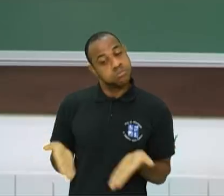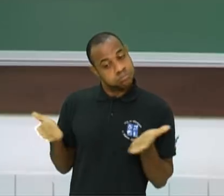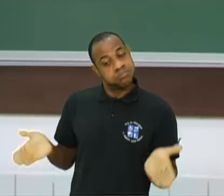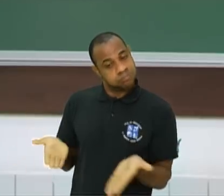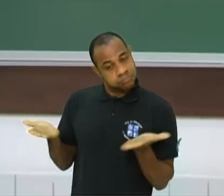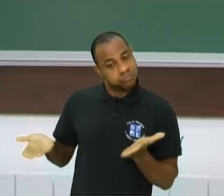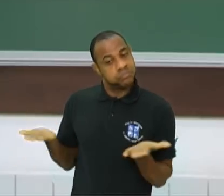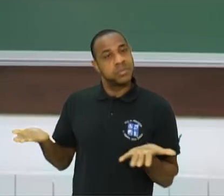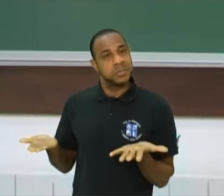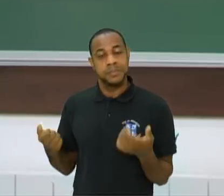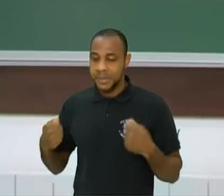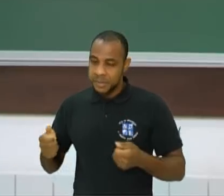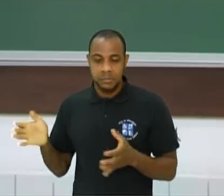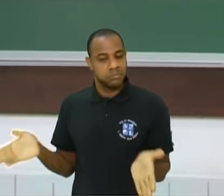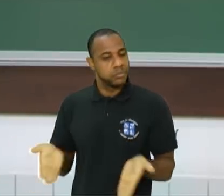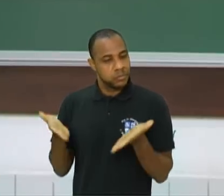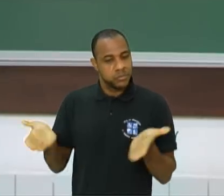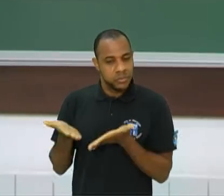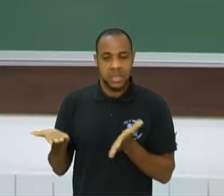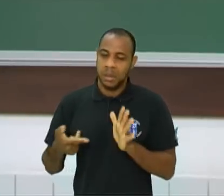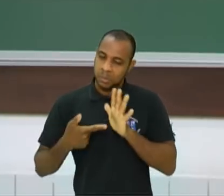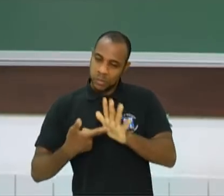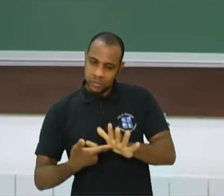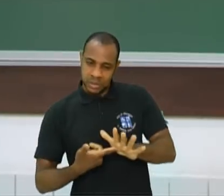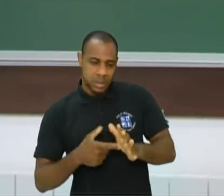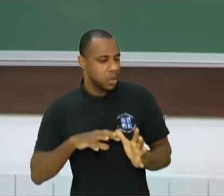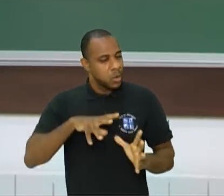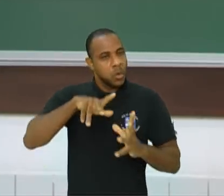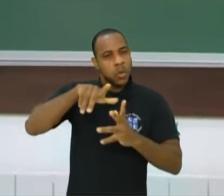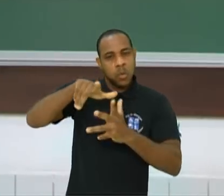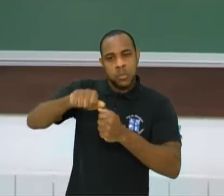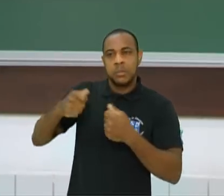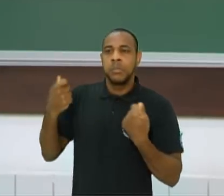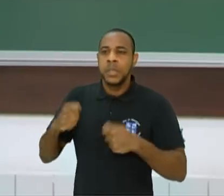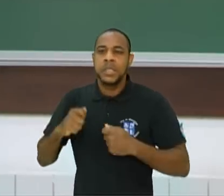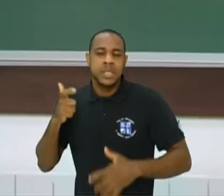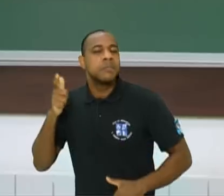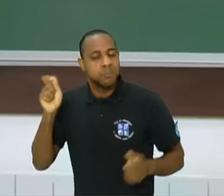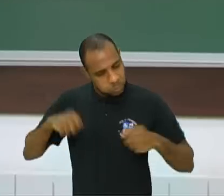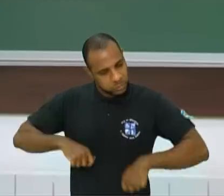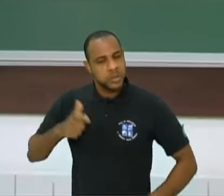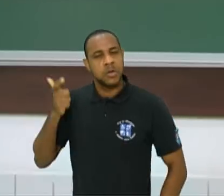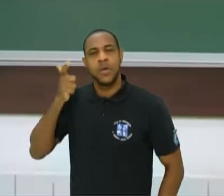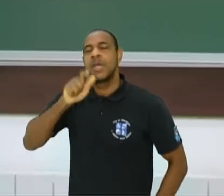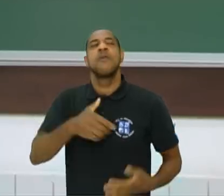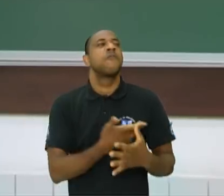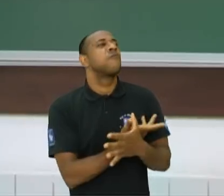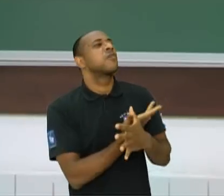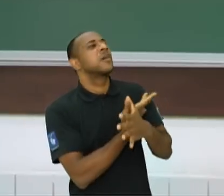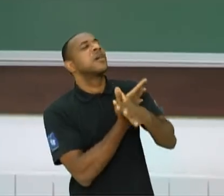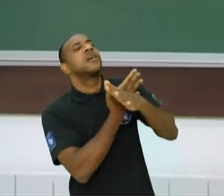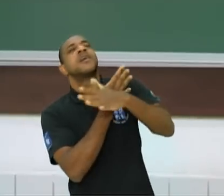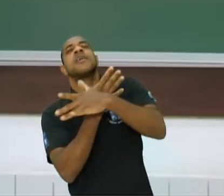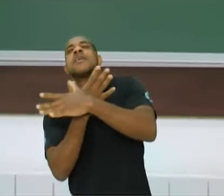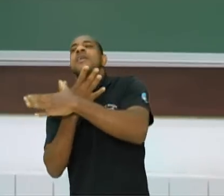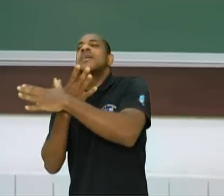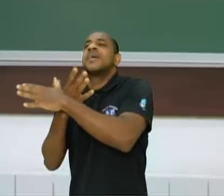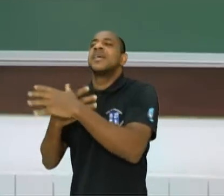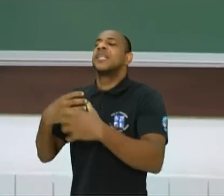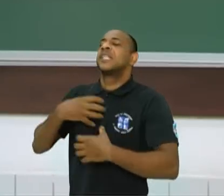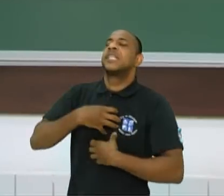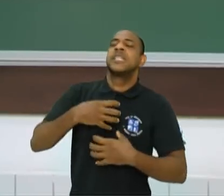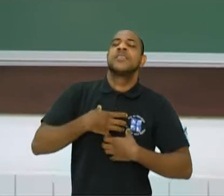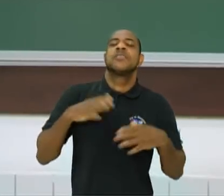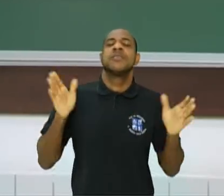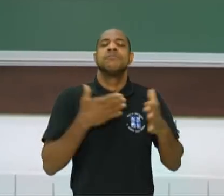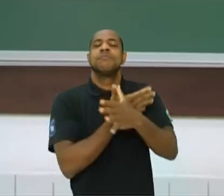né, incentivar, ir lá e mostrar aquele mundão que ela poderia ganhar voando por aí, né, sentindo a brisa ali nas